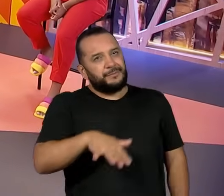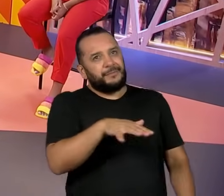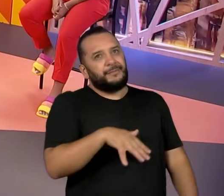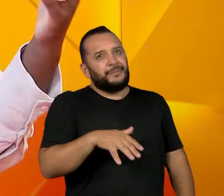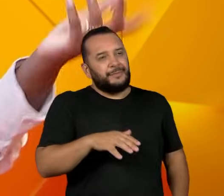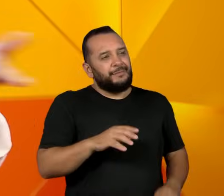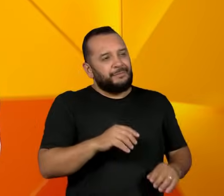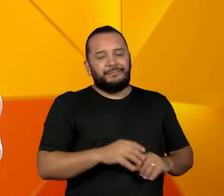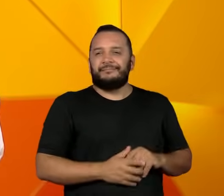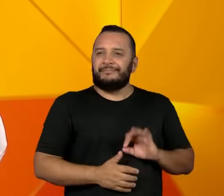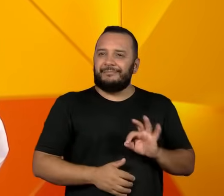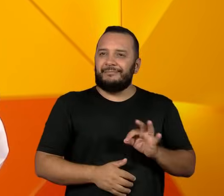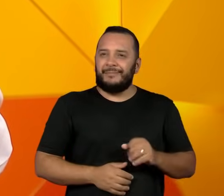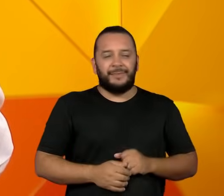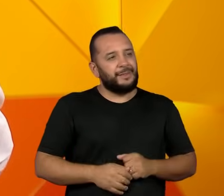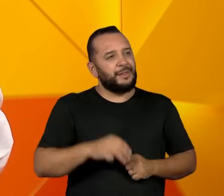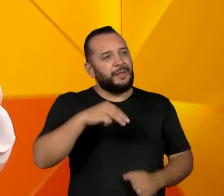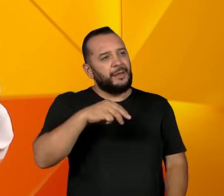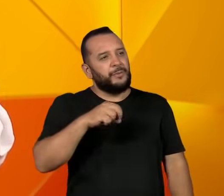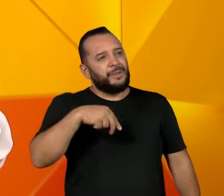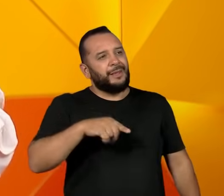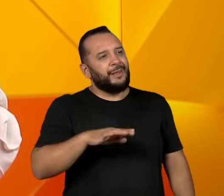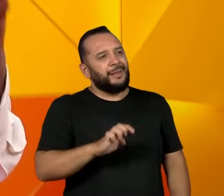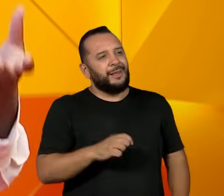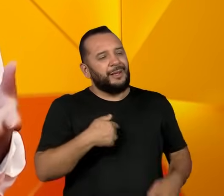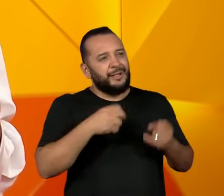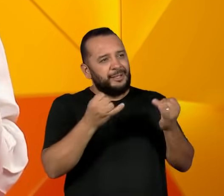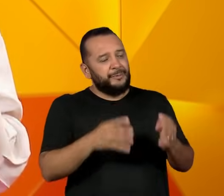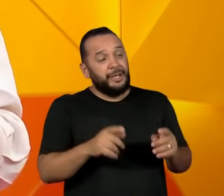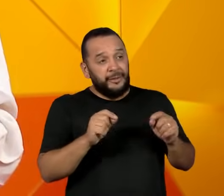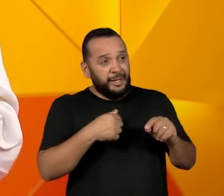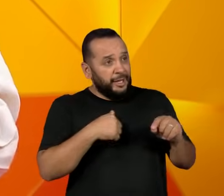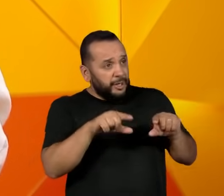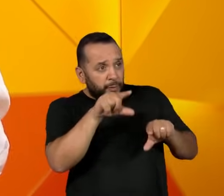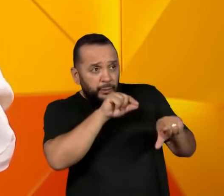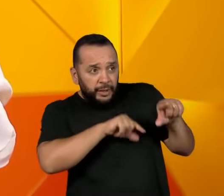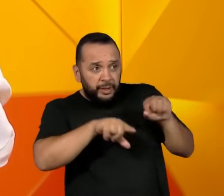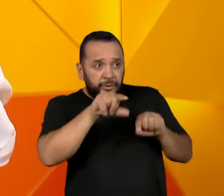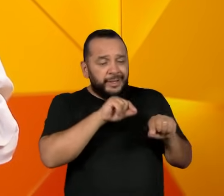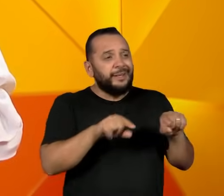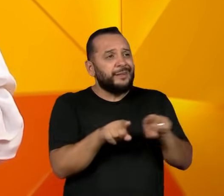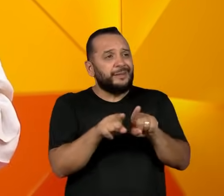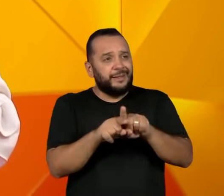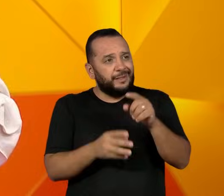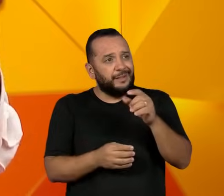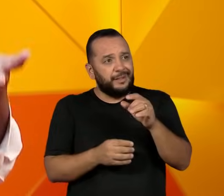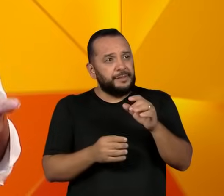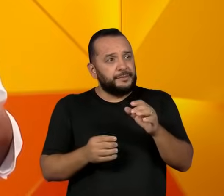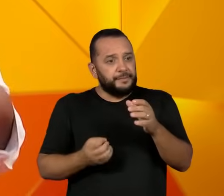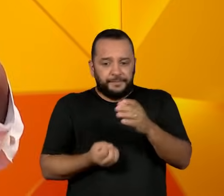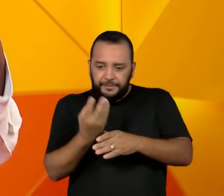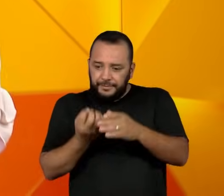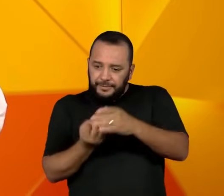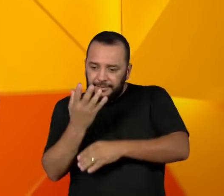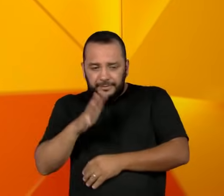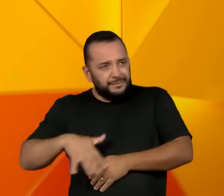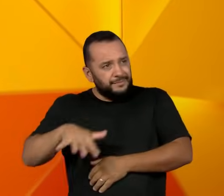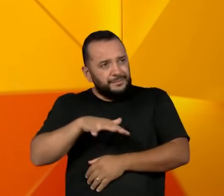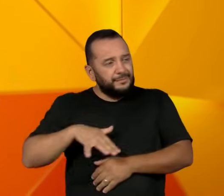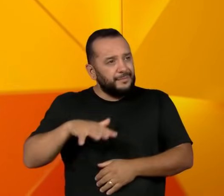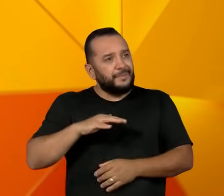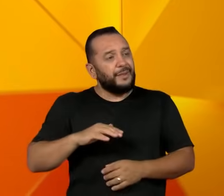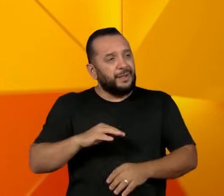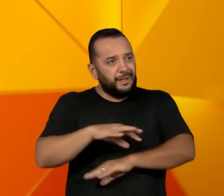Isso. Monique, e me diz uma coisa, quando a gente fala de curadoria de produção na arquitetura, existem desafios,